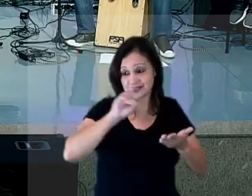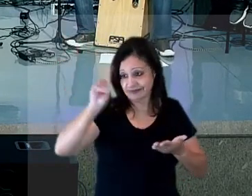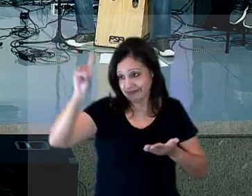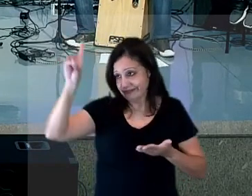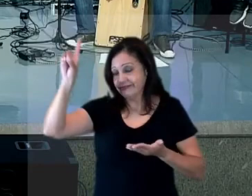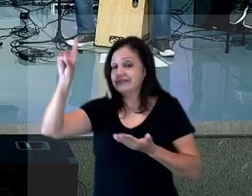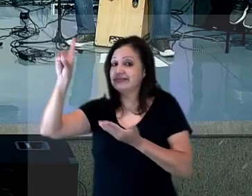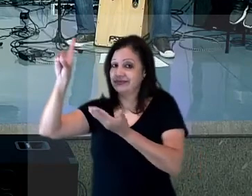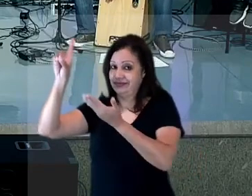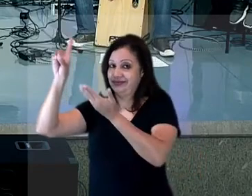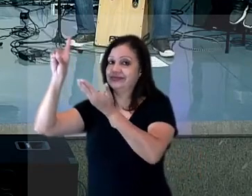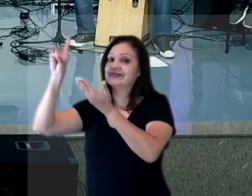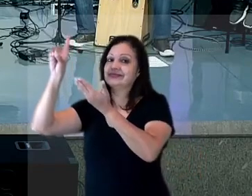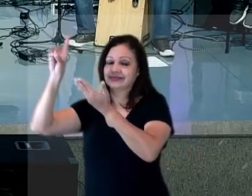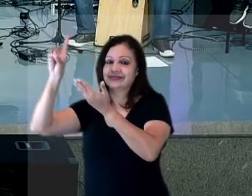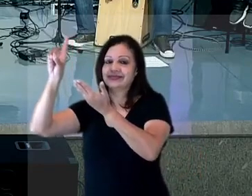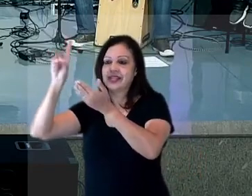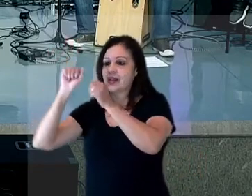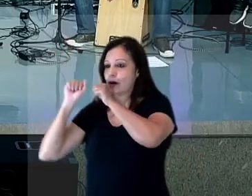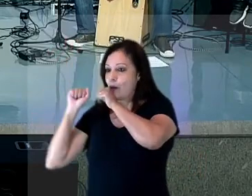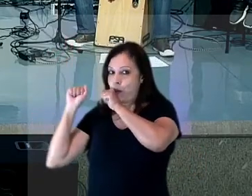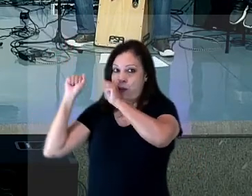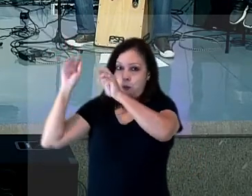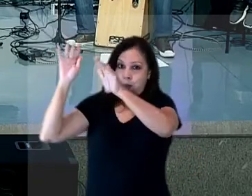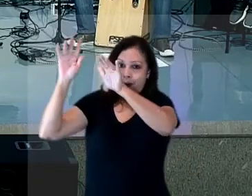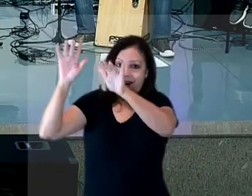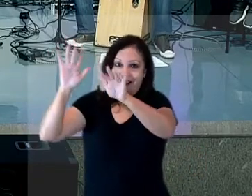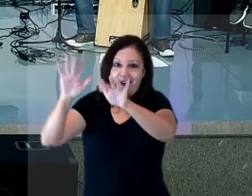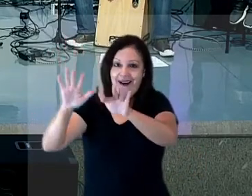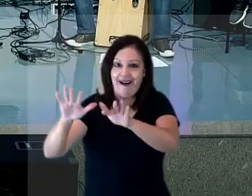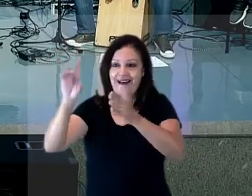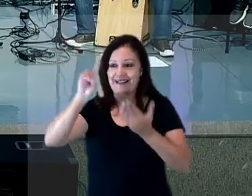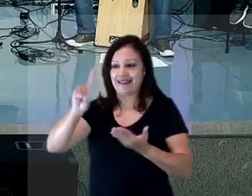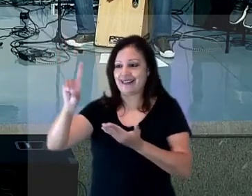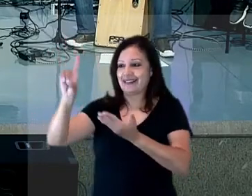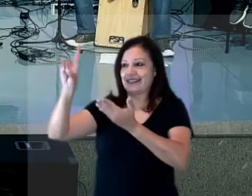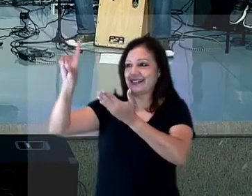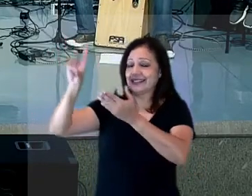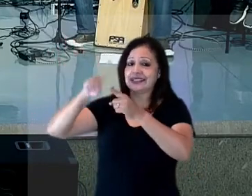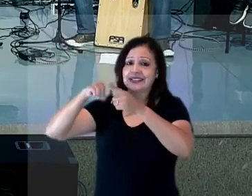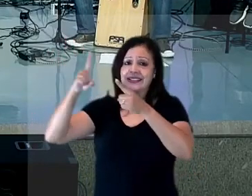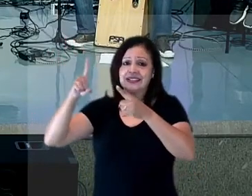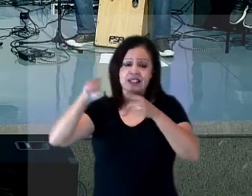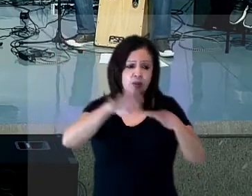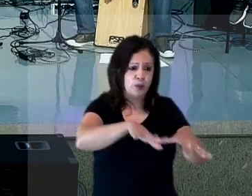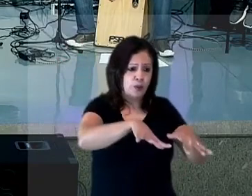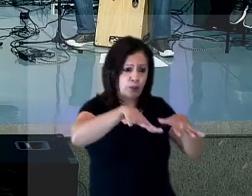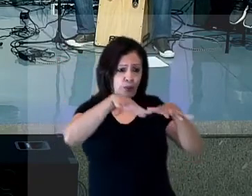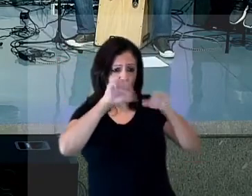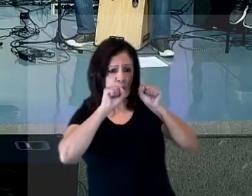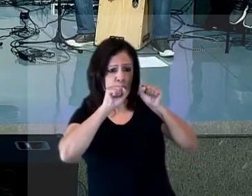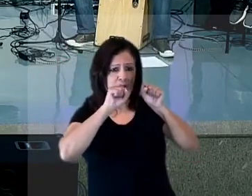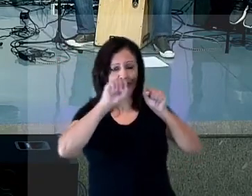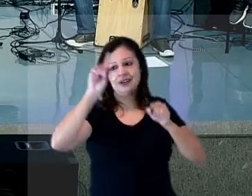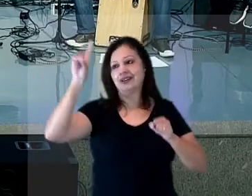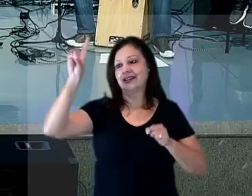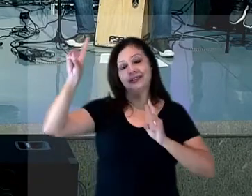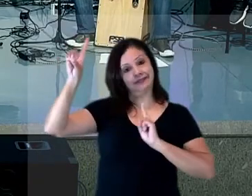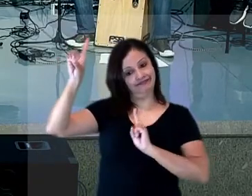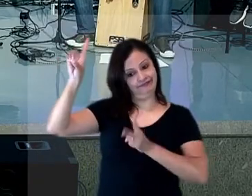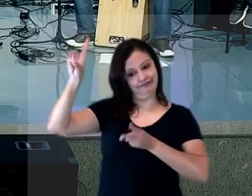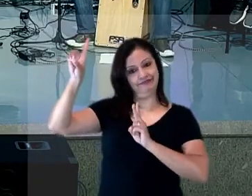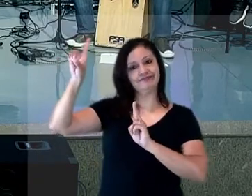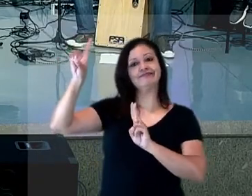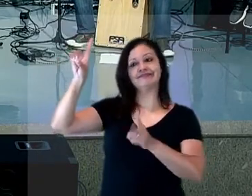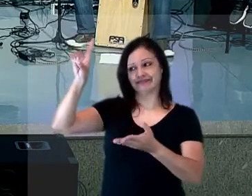é Deus. Se a abrir, Ele é Deus, mas se fechar, continua